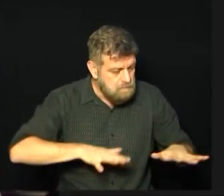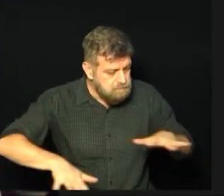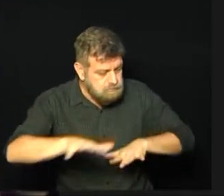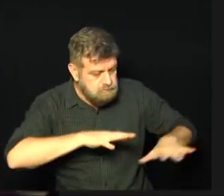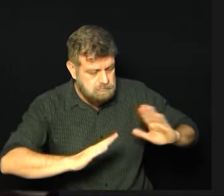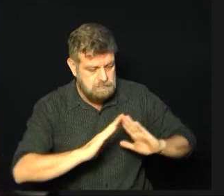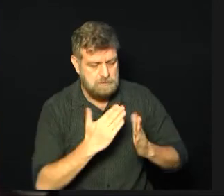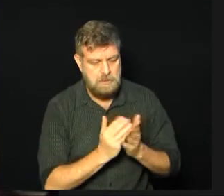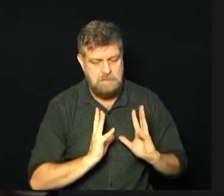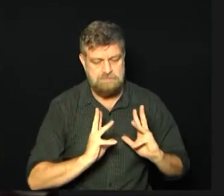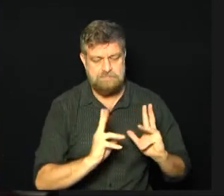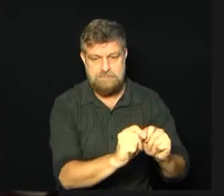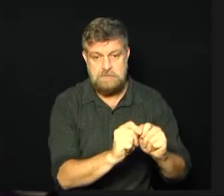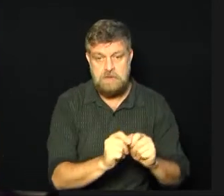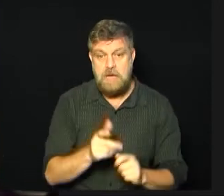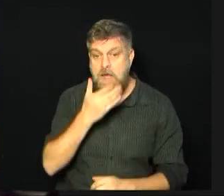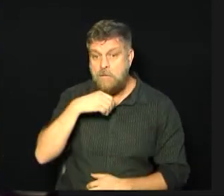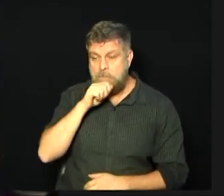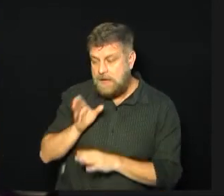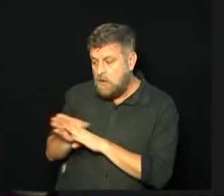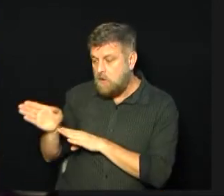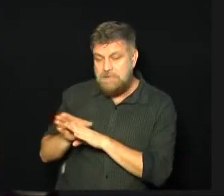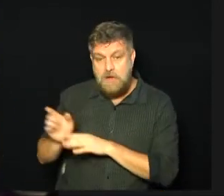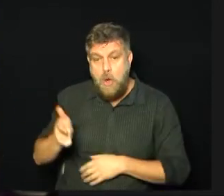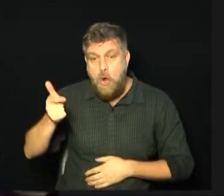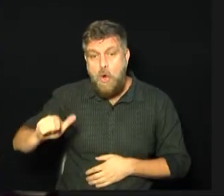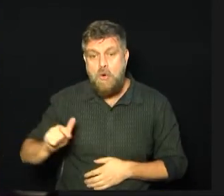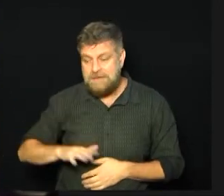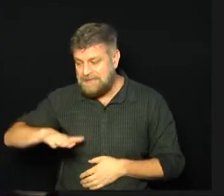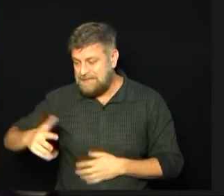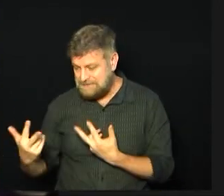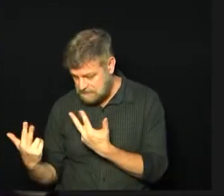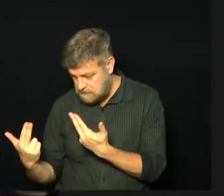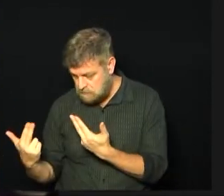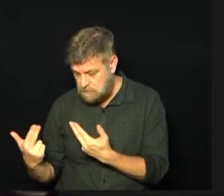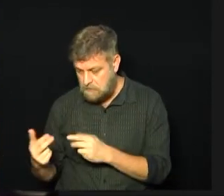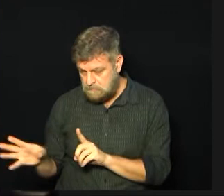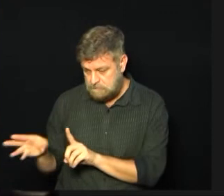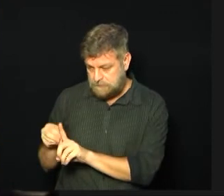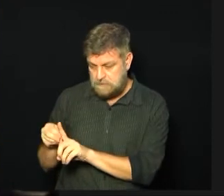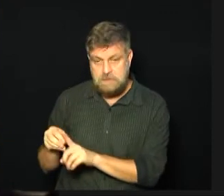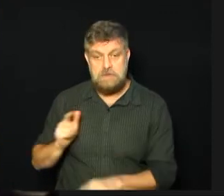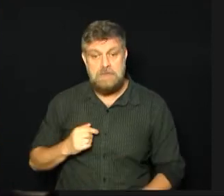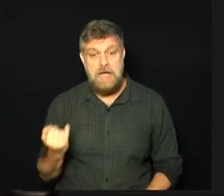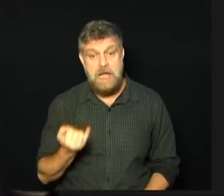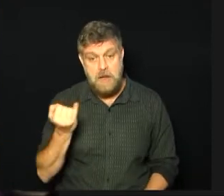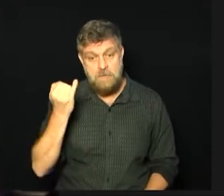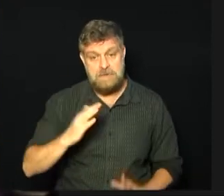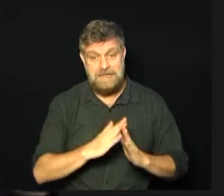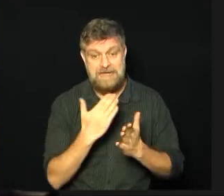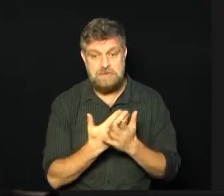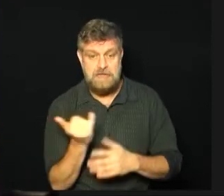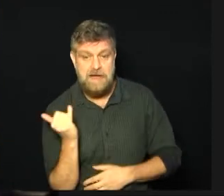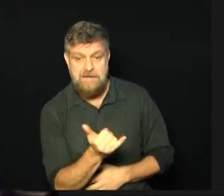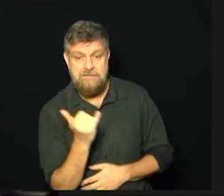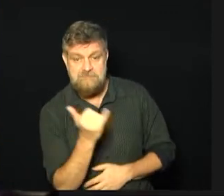escola e tem que orientar os pais para ver se alguma outra criança apresenta sintomas, né. É importante que as escolas comuniquem